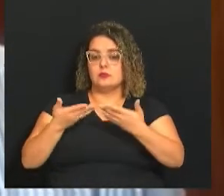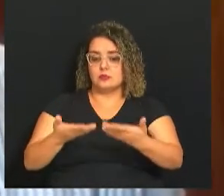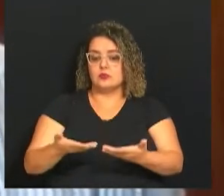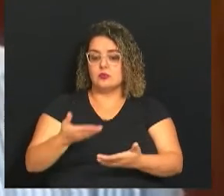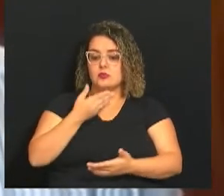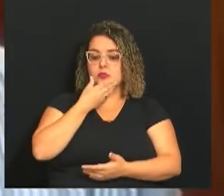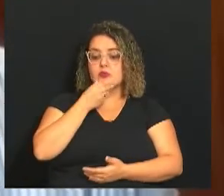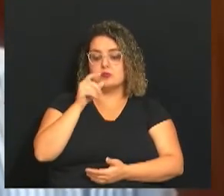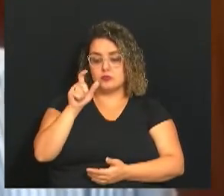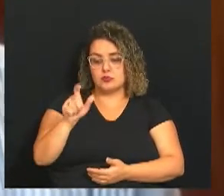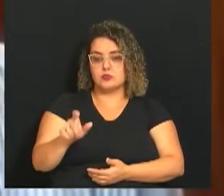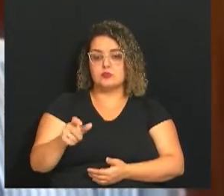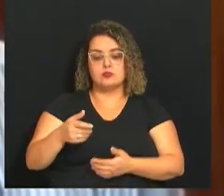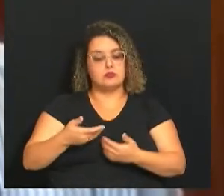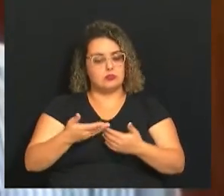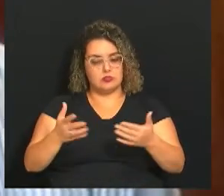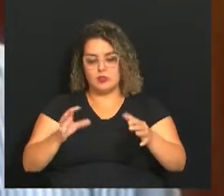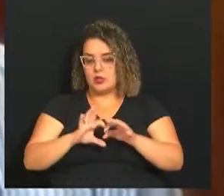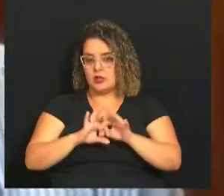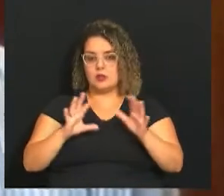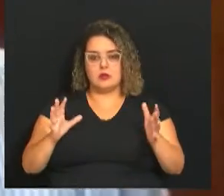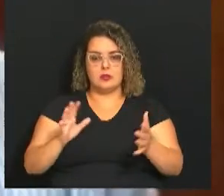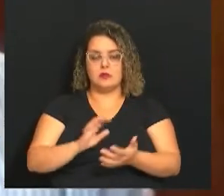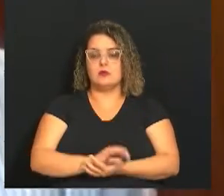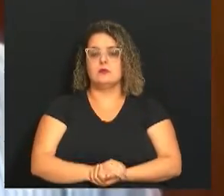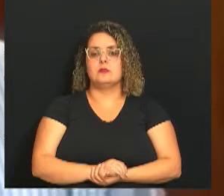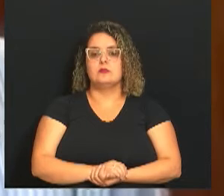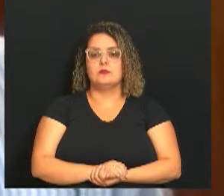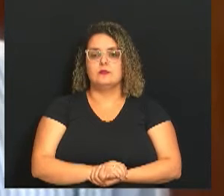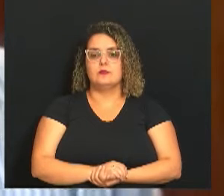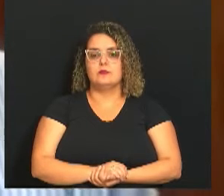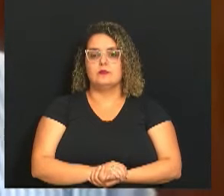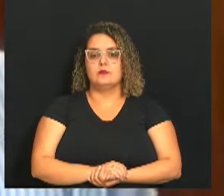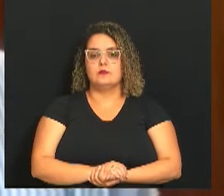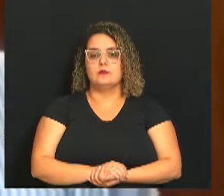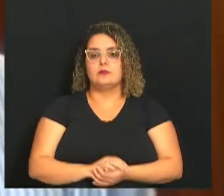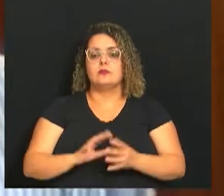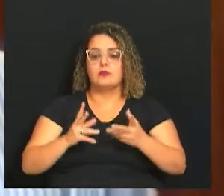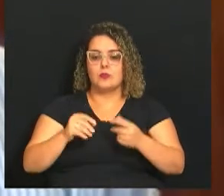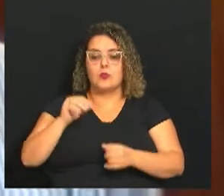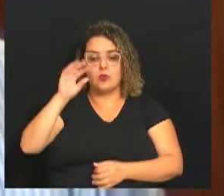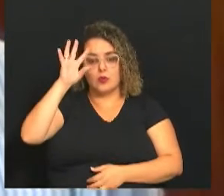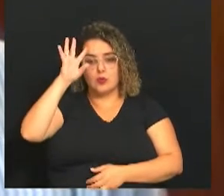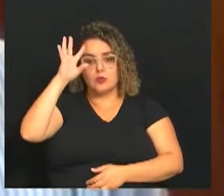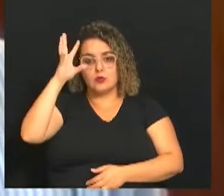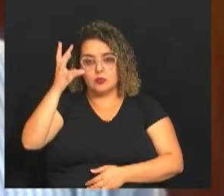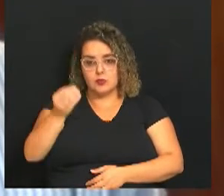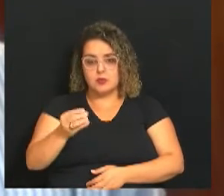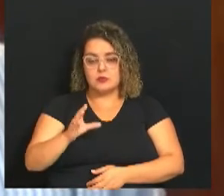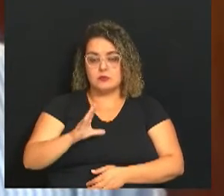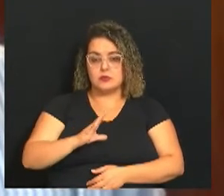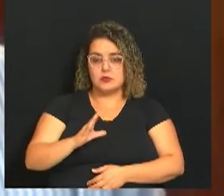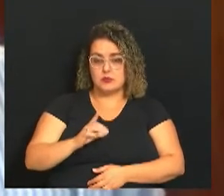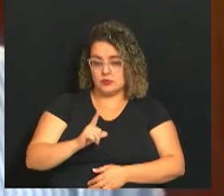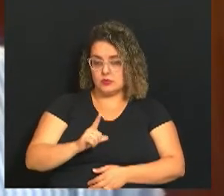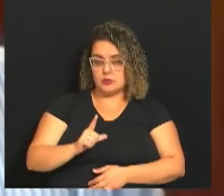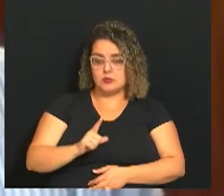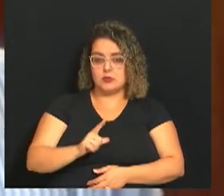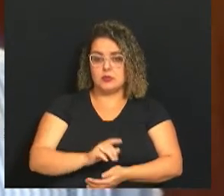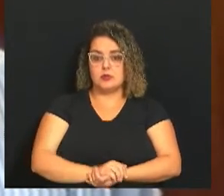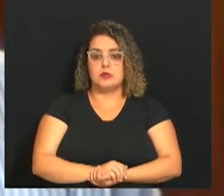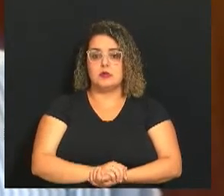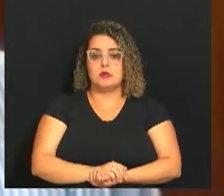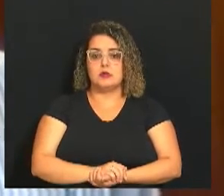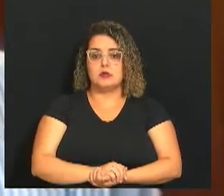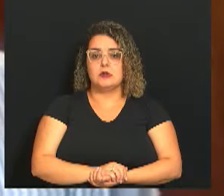fique assim bem à vontade, porque além de todo o conhecimento que o senhor tem, temos assim uma